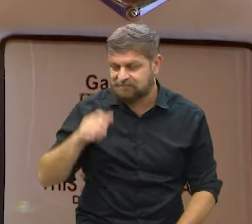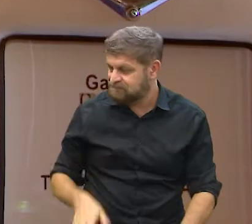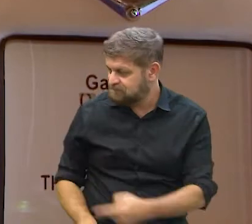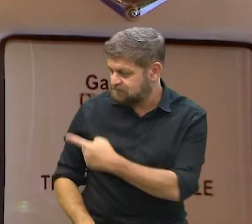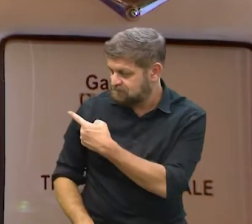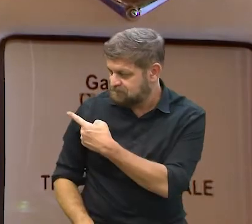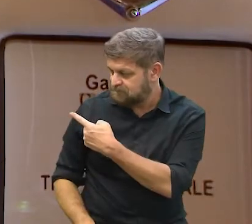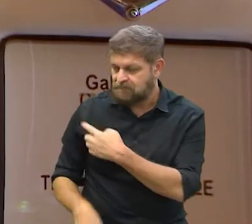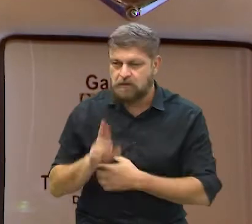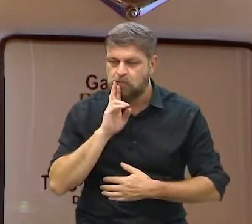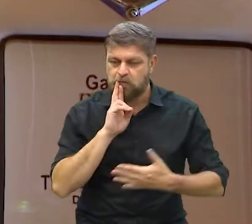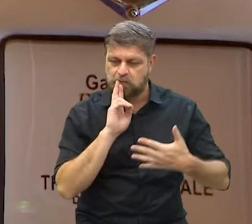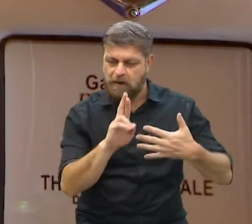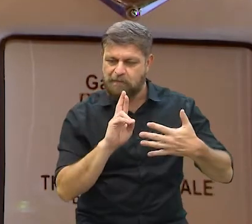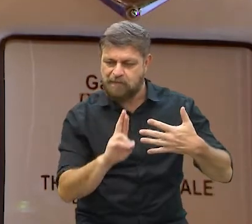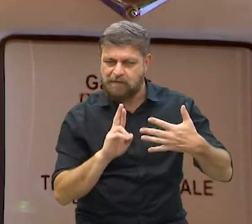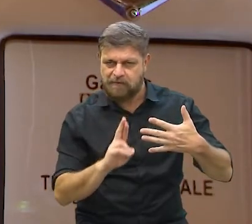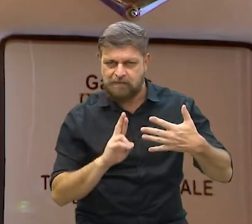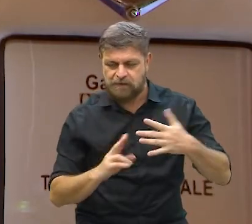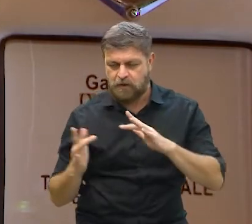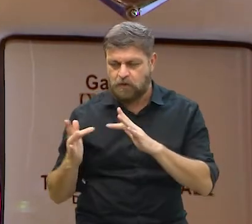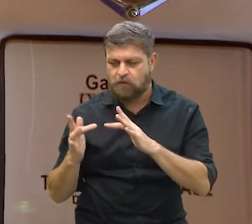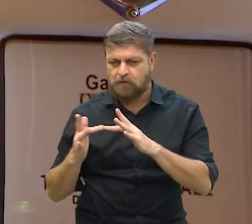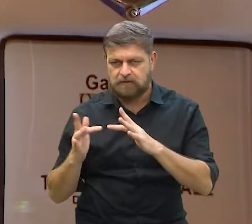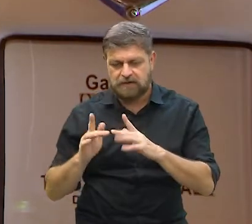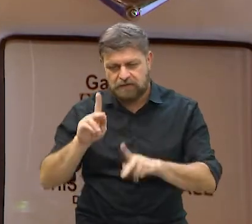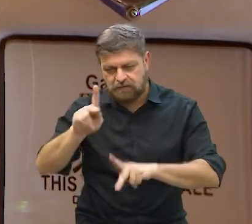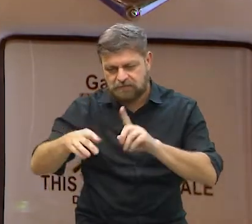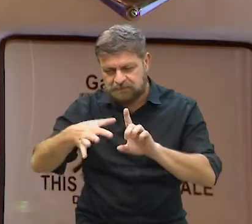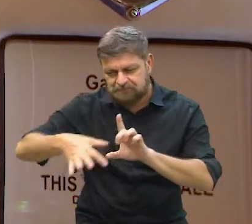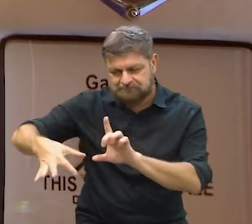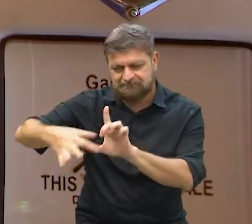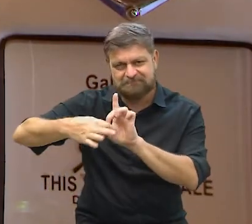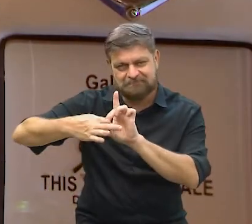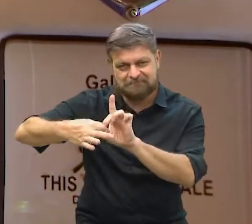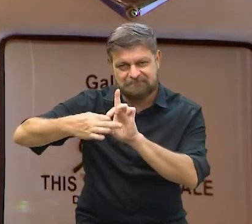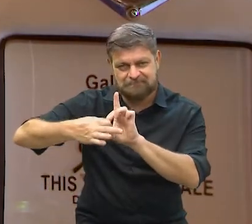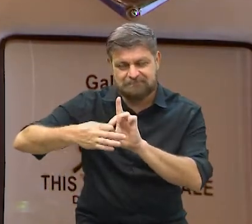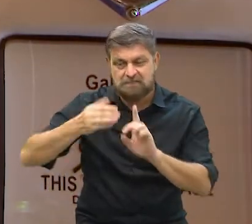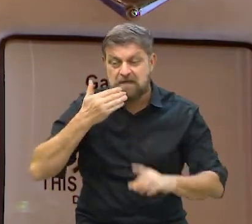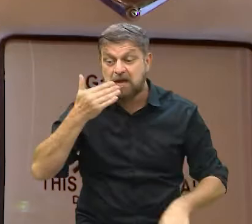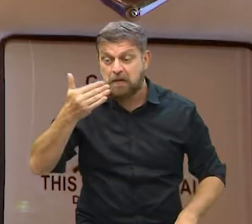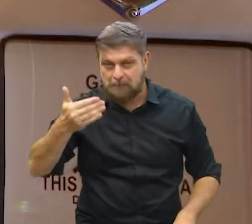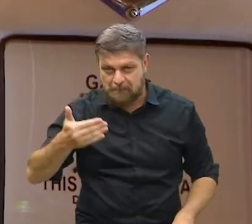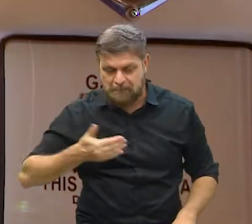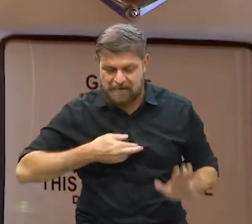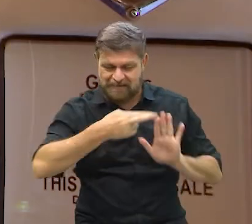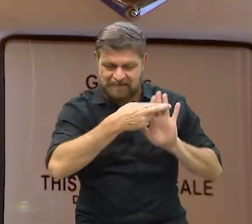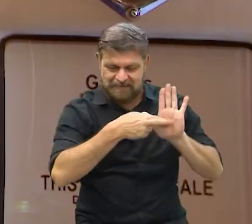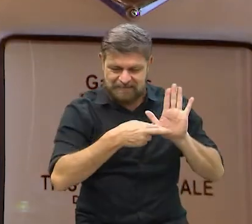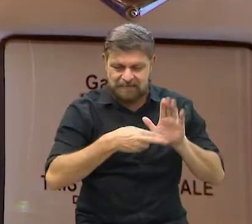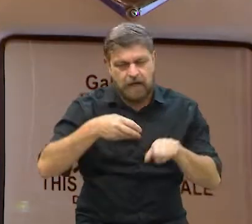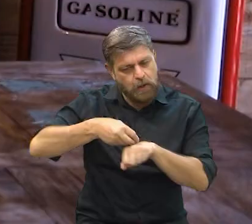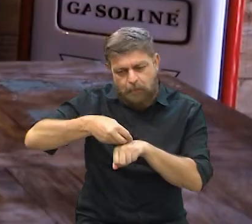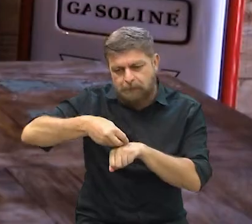eu mais respondo, que eu tenho mais contato com o meu público direto. E muita gente me pede essas receitas, eu passo.